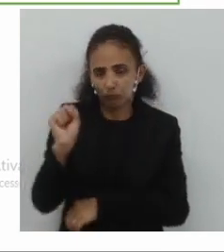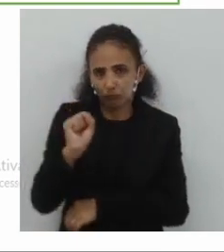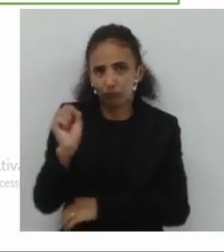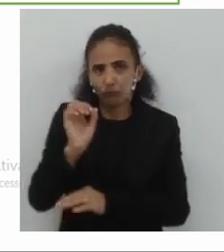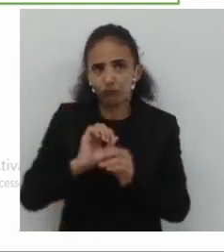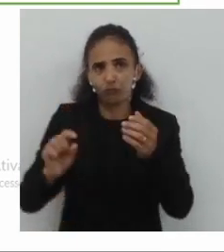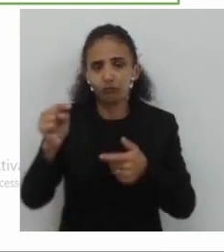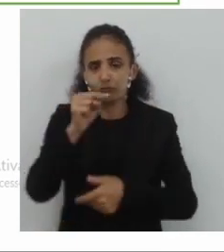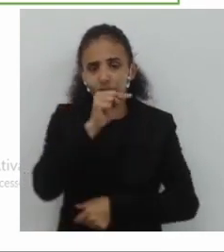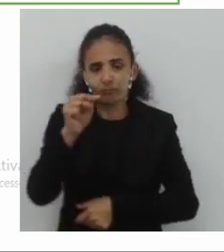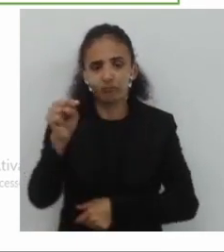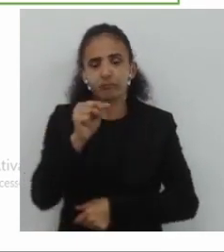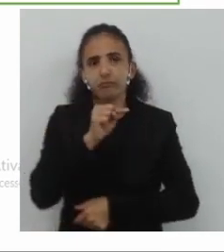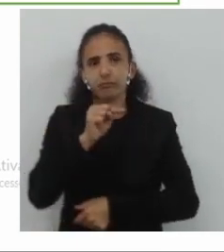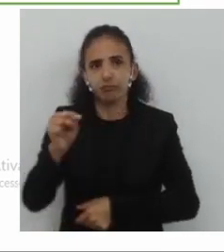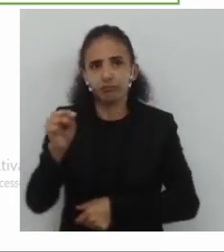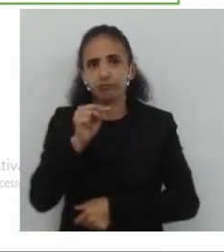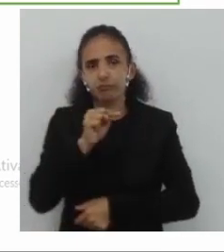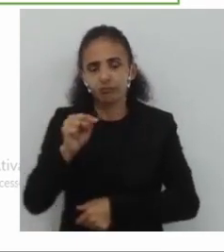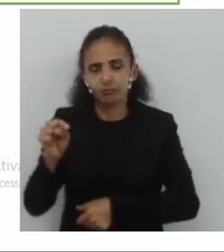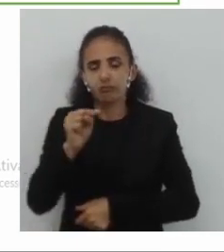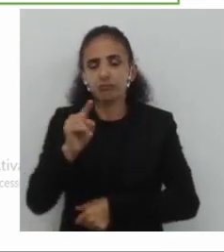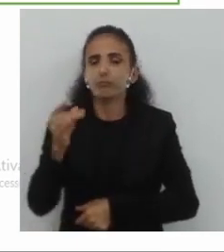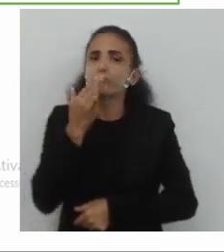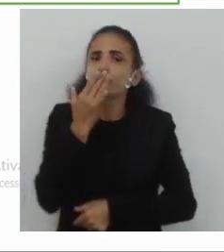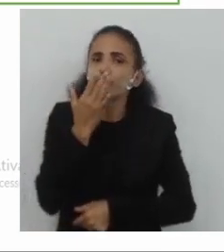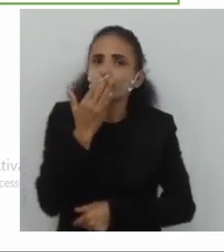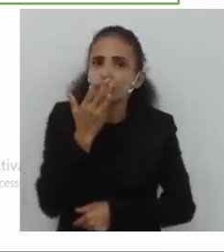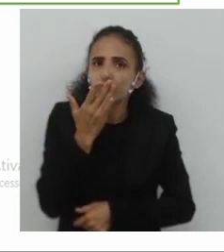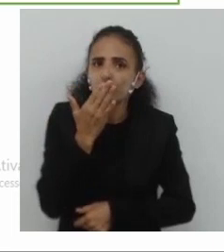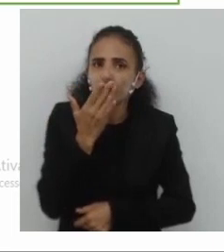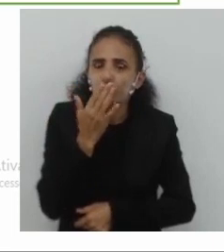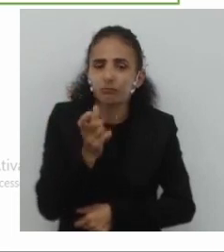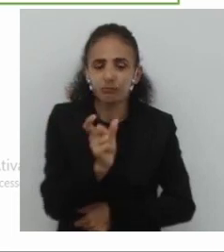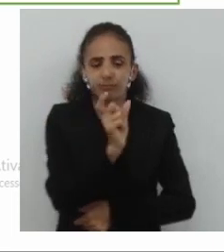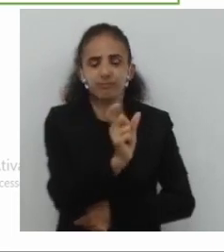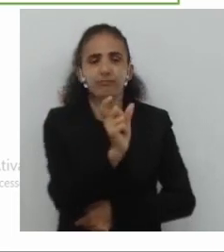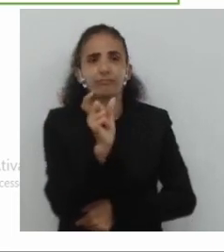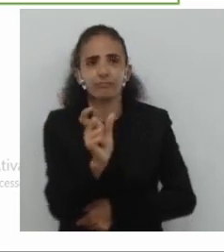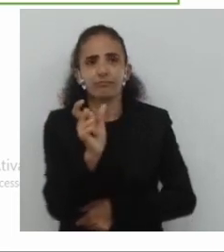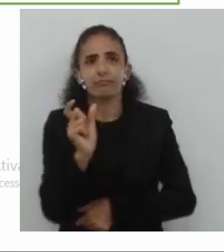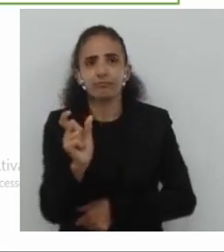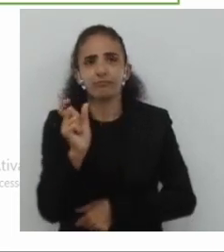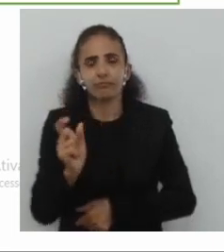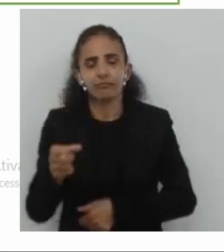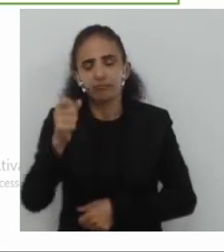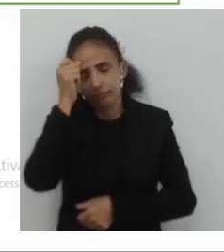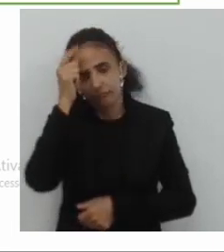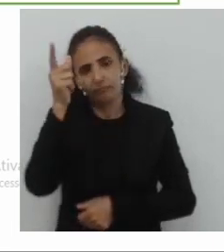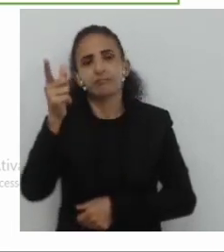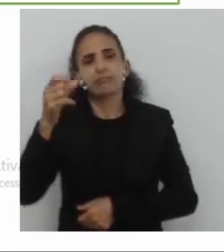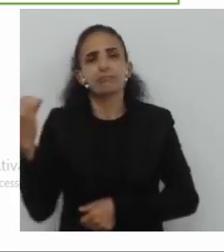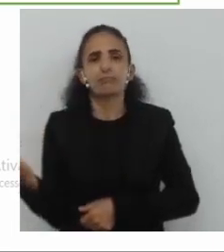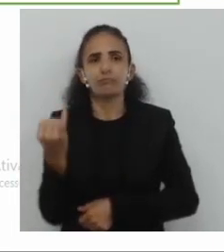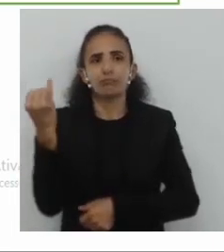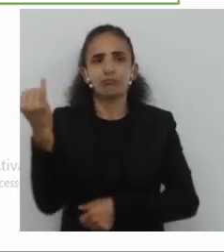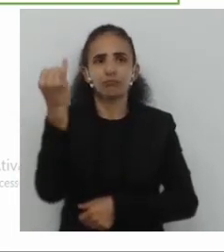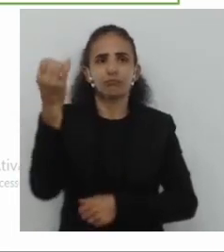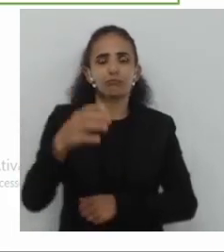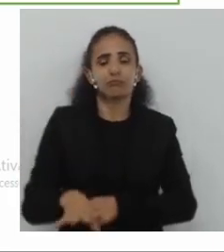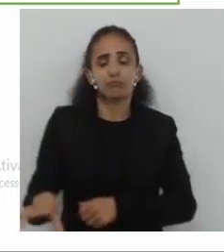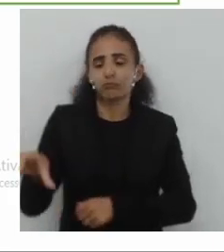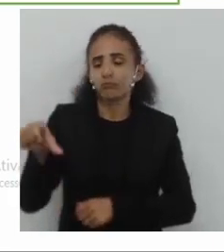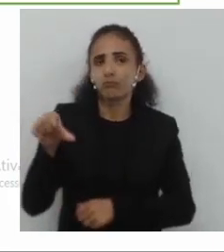Oitavo, sublinhar, titular e colorir, de modo a evidenciar as ideias